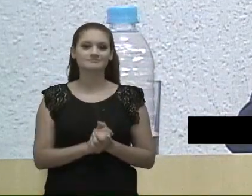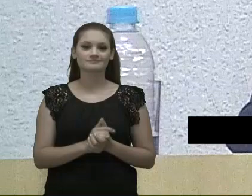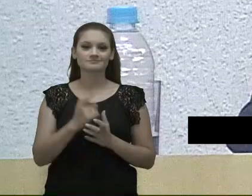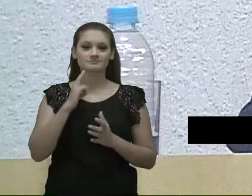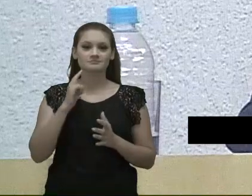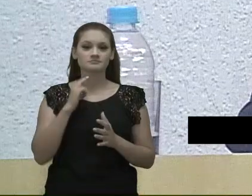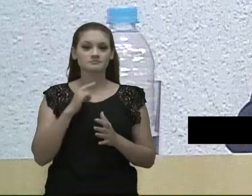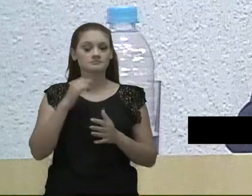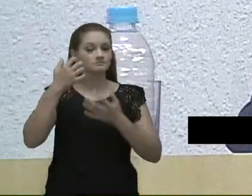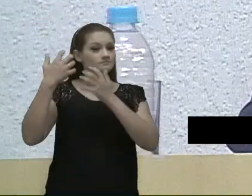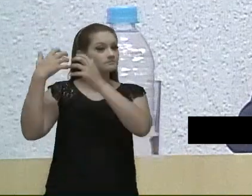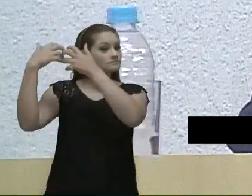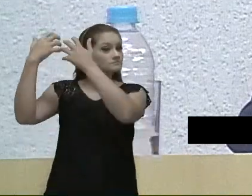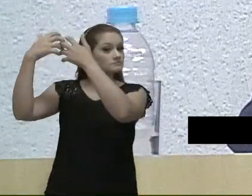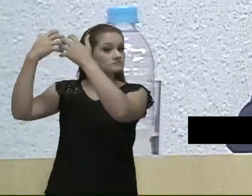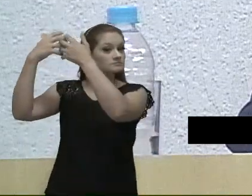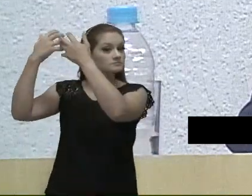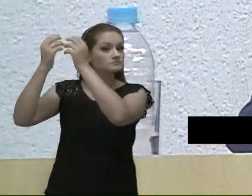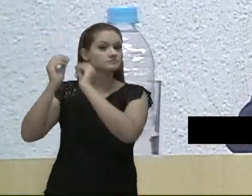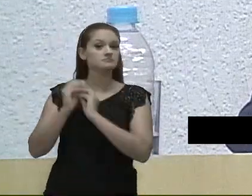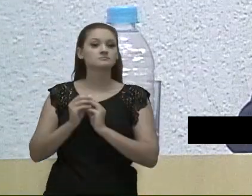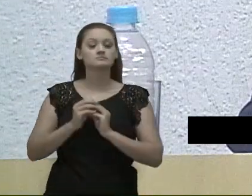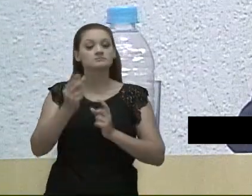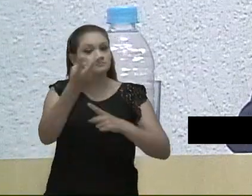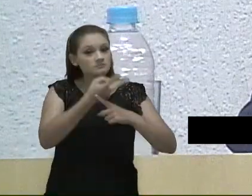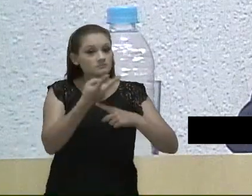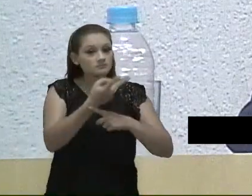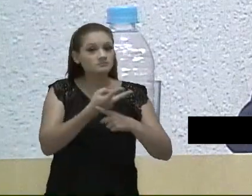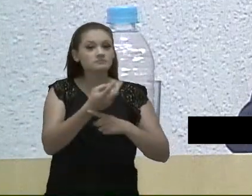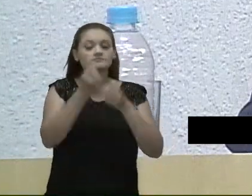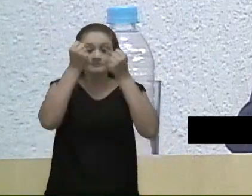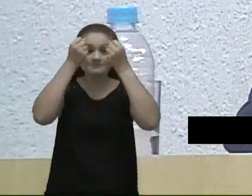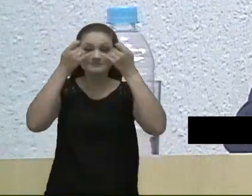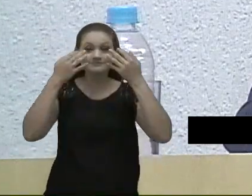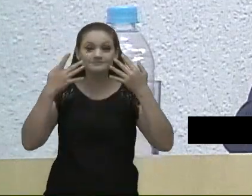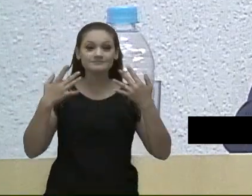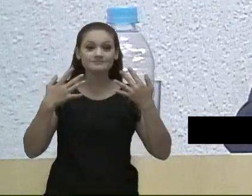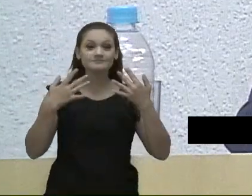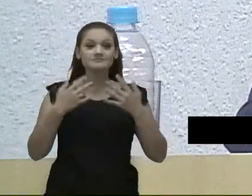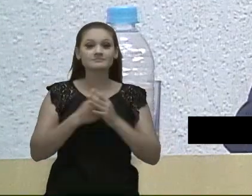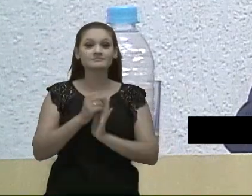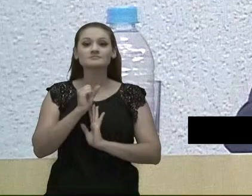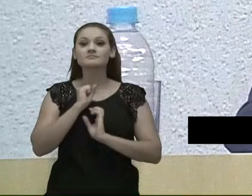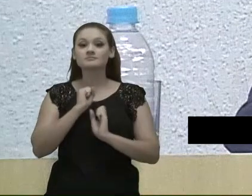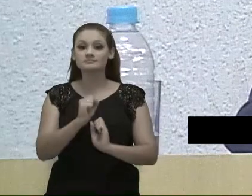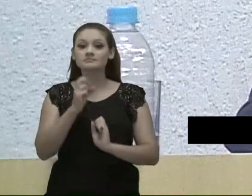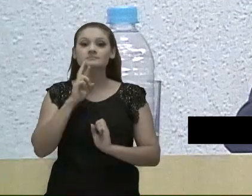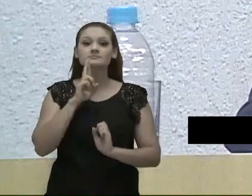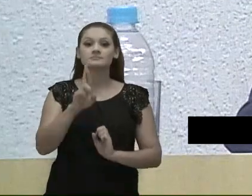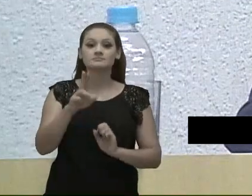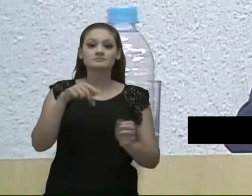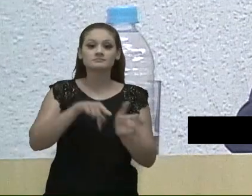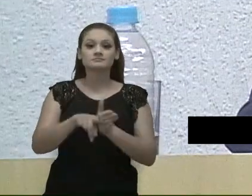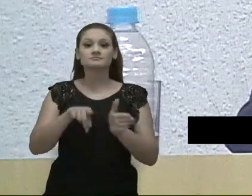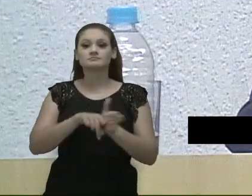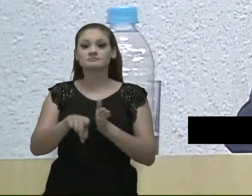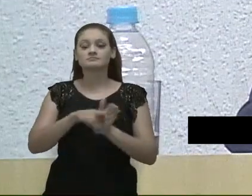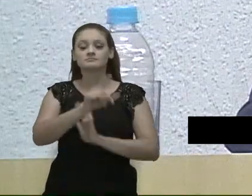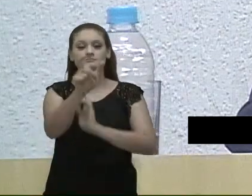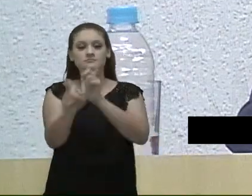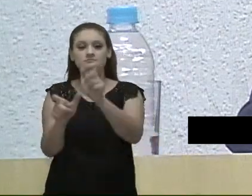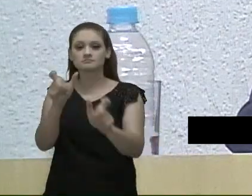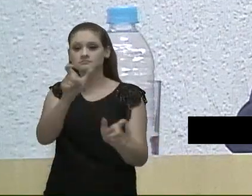de investigação sobre isso. Por isso, nós estamos pedindo para o senhor ser bem transparente, porque o senhor é a única pessoa que pode responder essa pergunta, fora as pessoas que estão